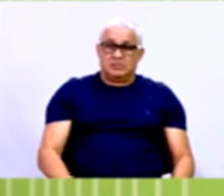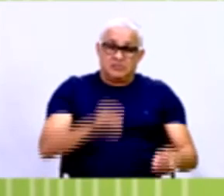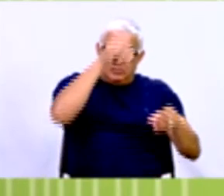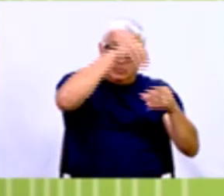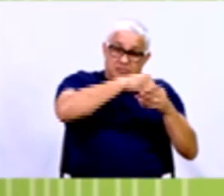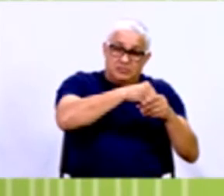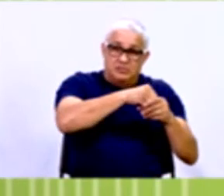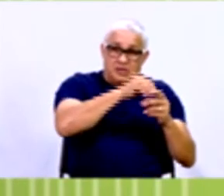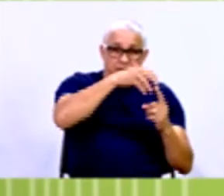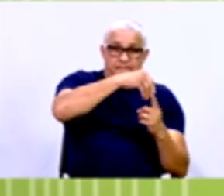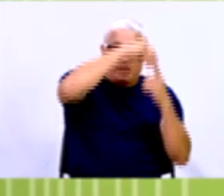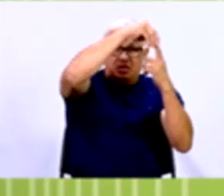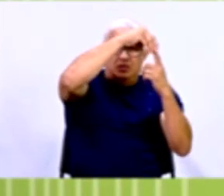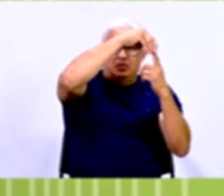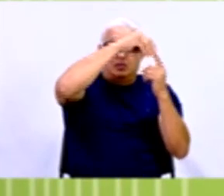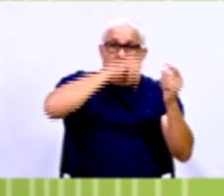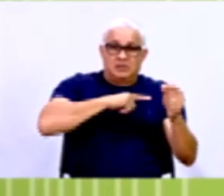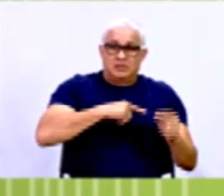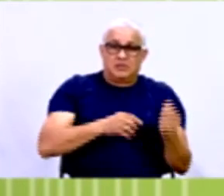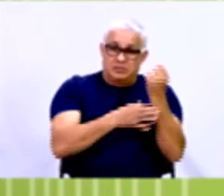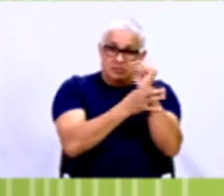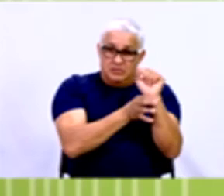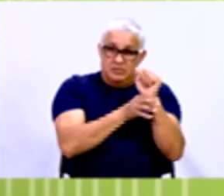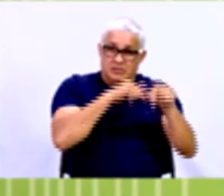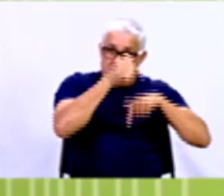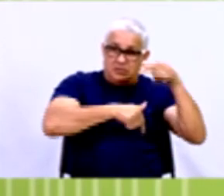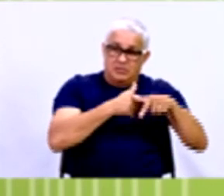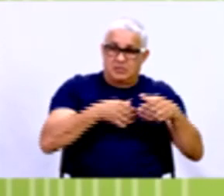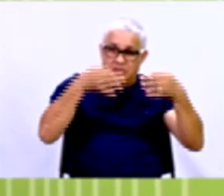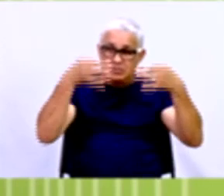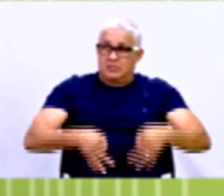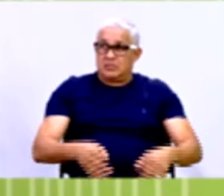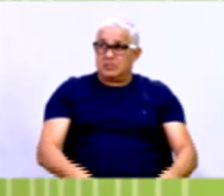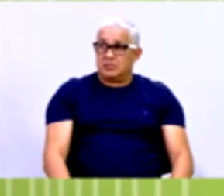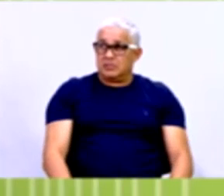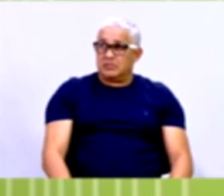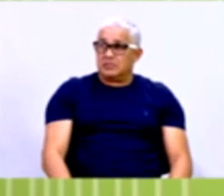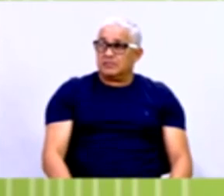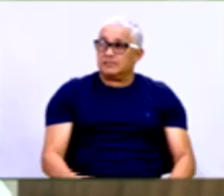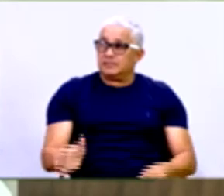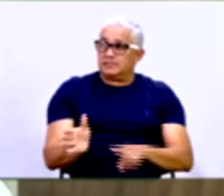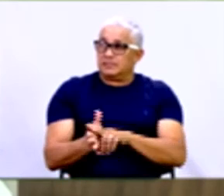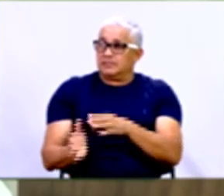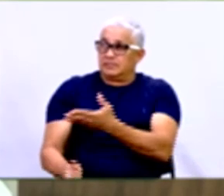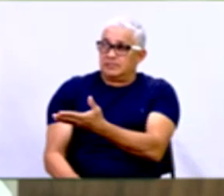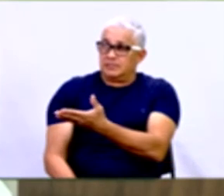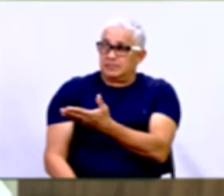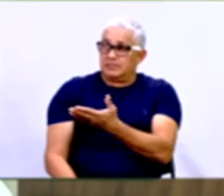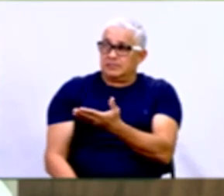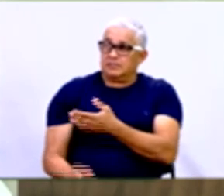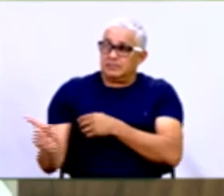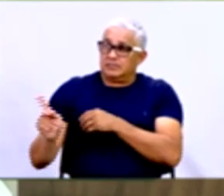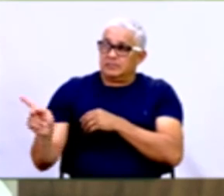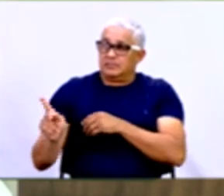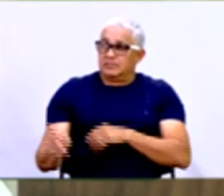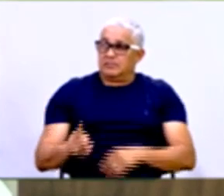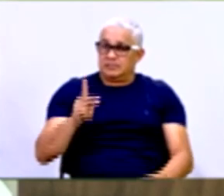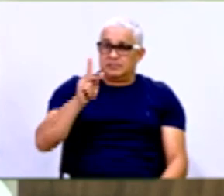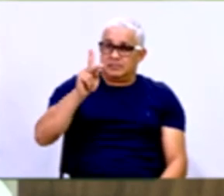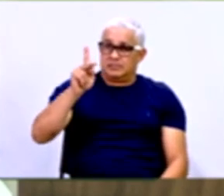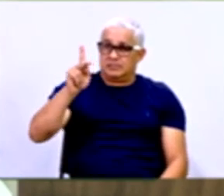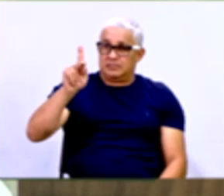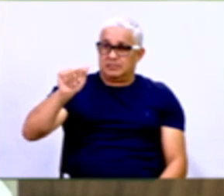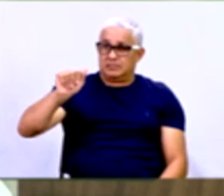das prioridades. Ok? Então, é uma questão correta. Pois não, professor? O Paulo de